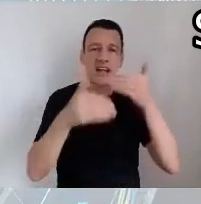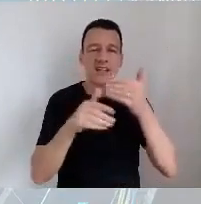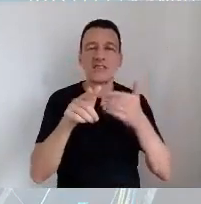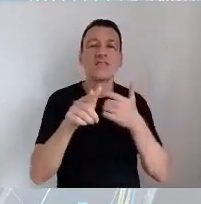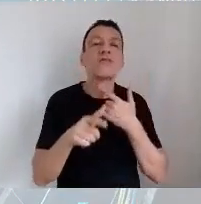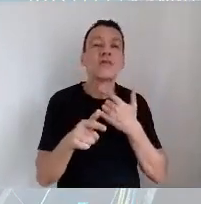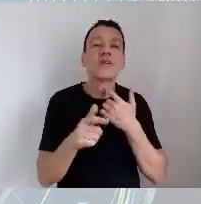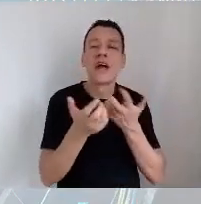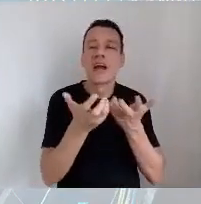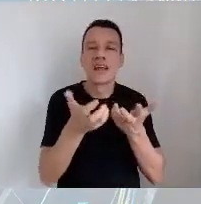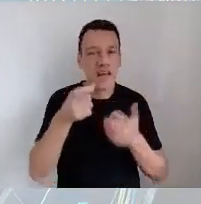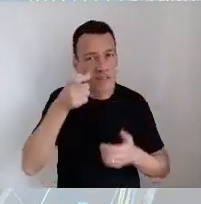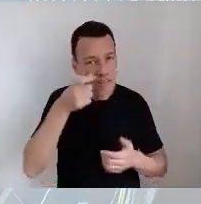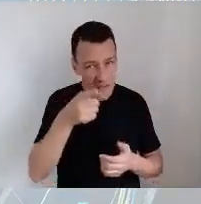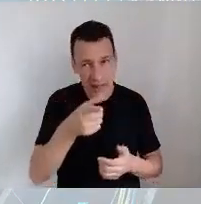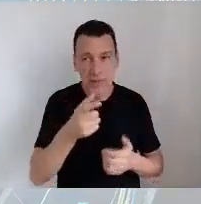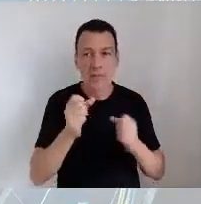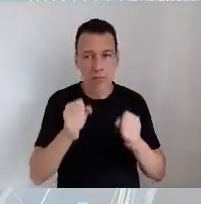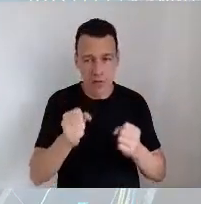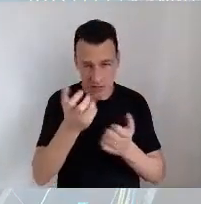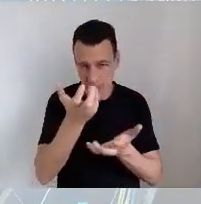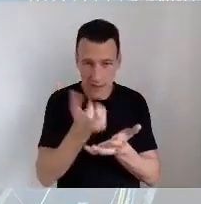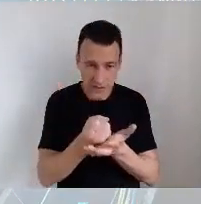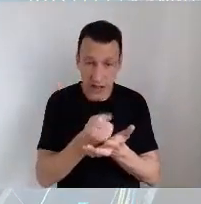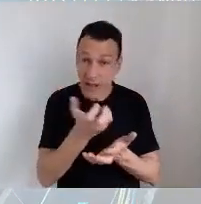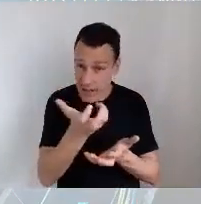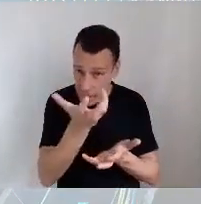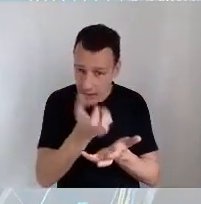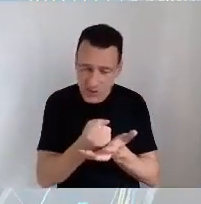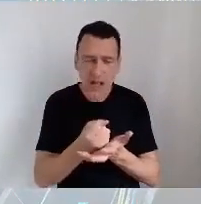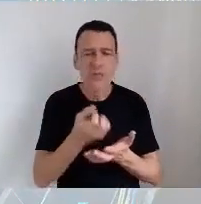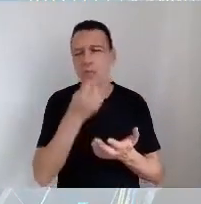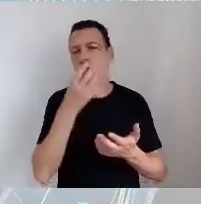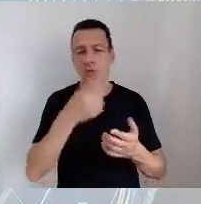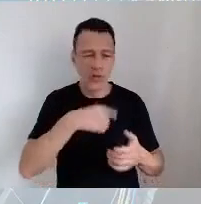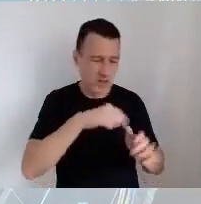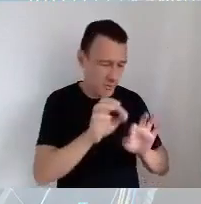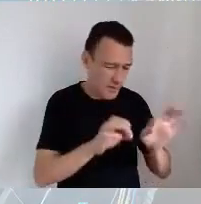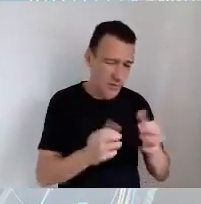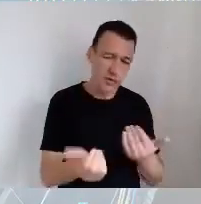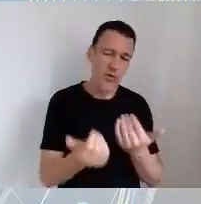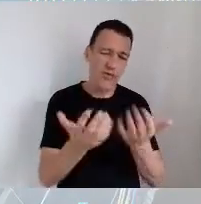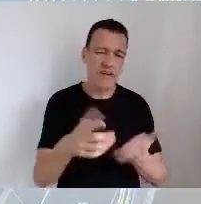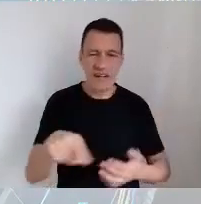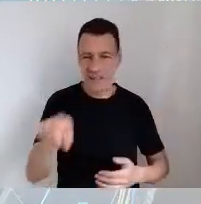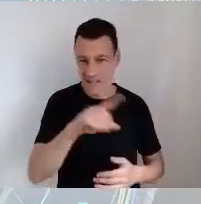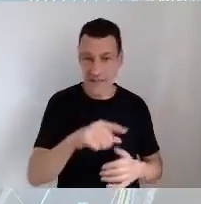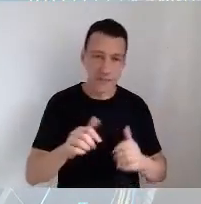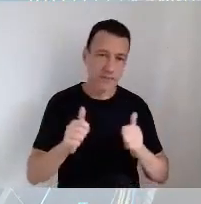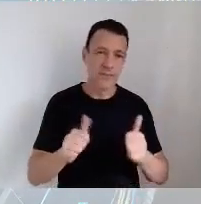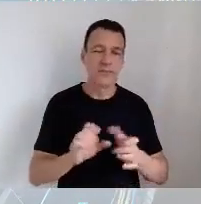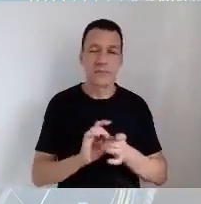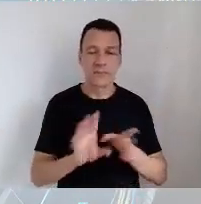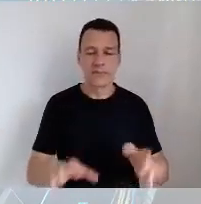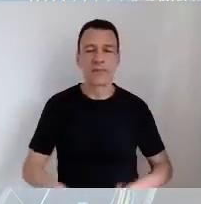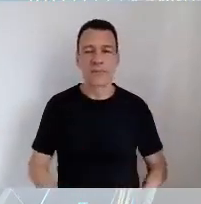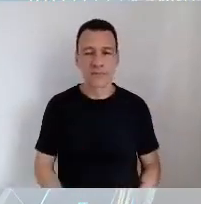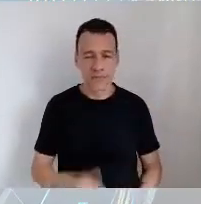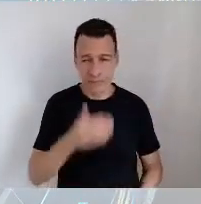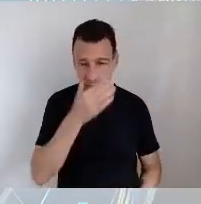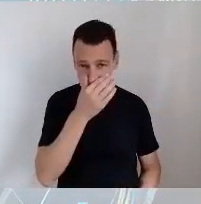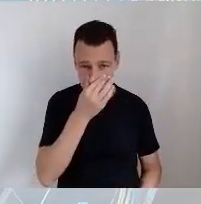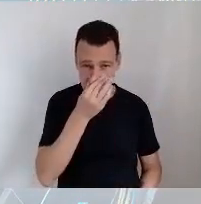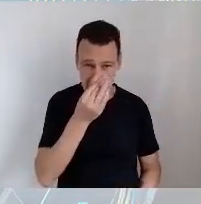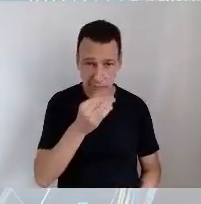a essa apresentação foi feita com carinho para você fica aí à tua disposição Tá mas avançando a gente táa falando então sobre a dívida